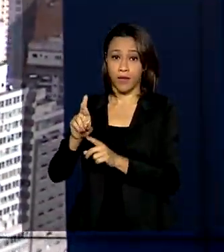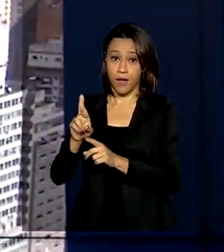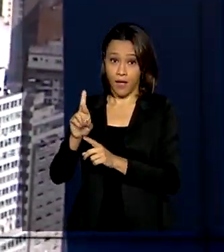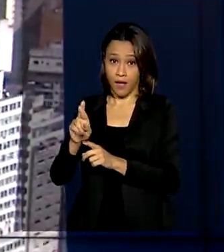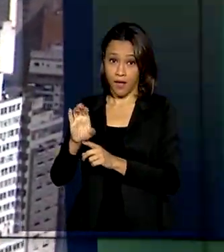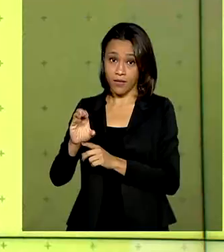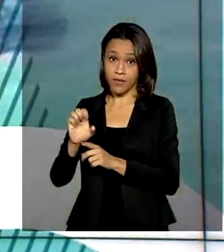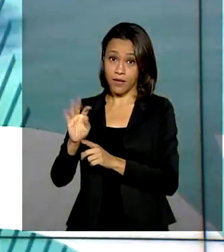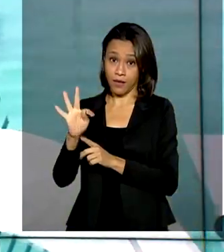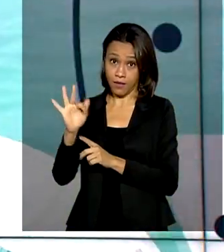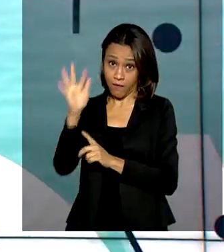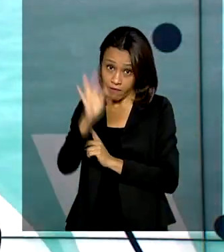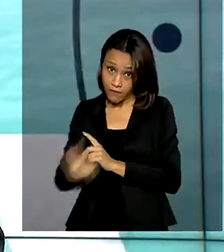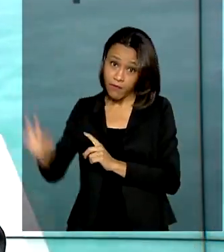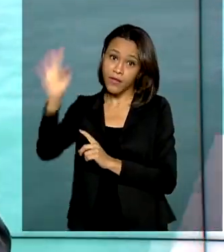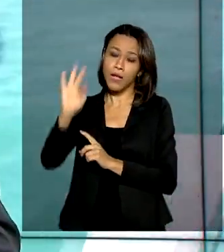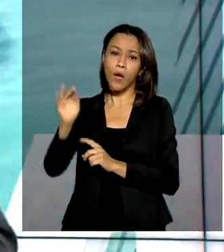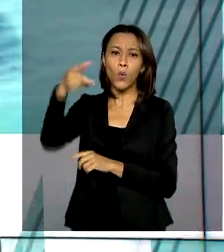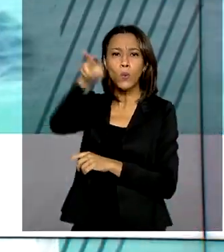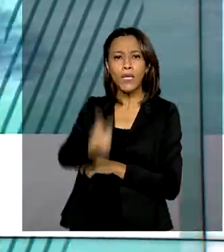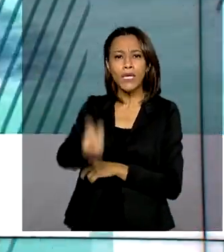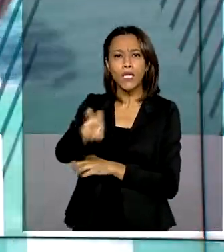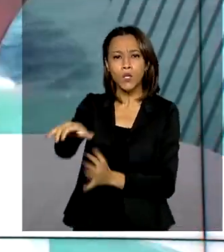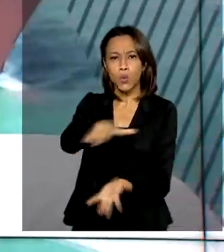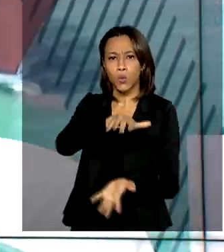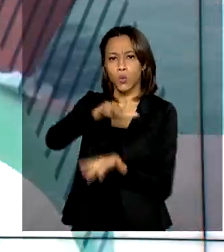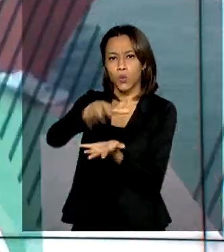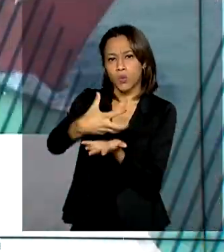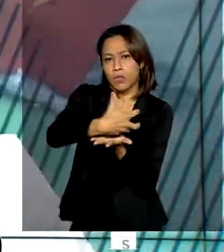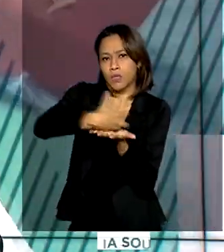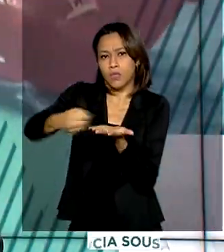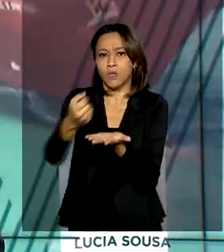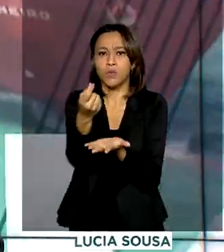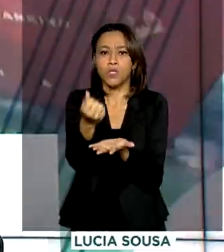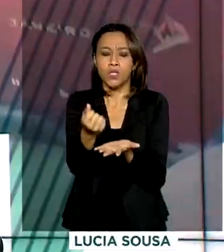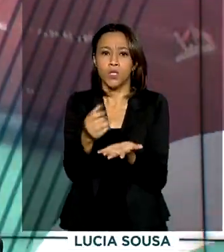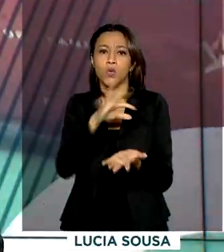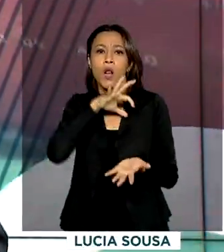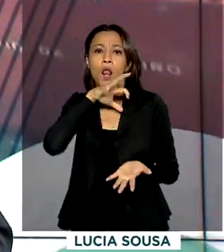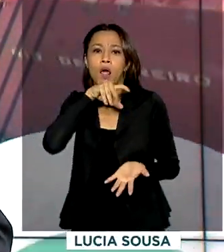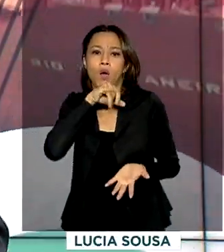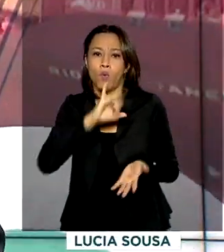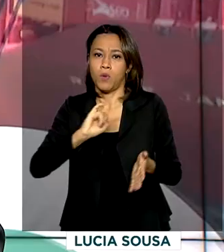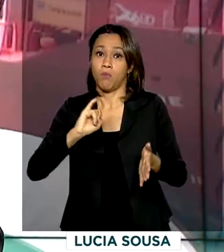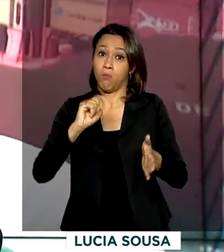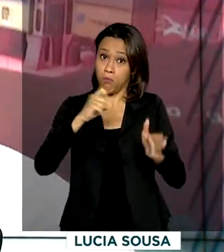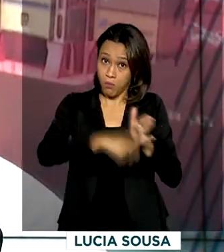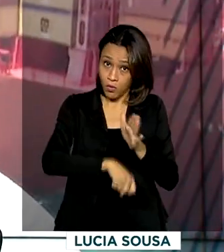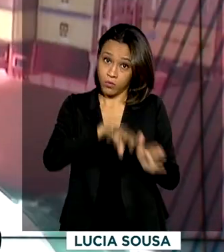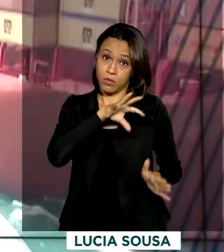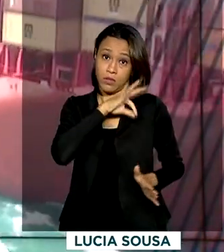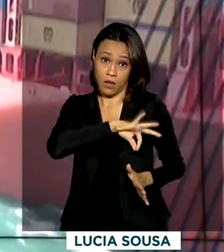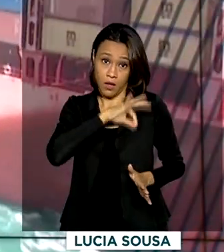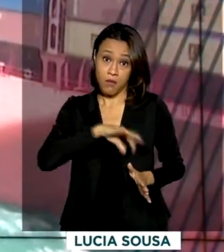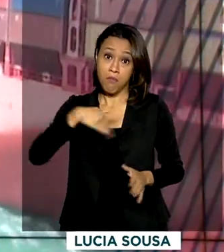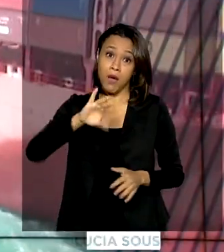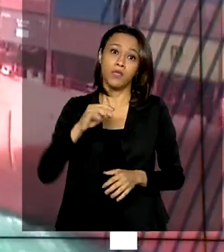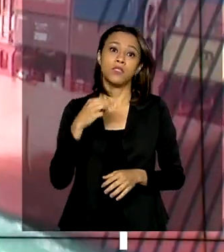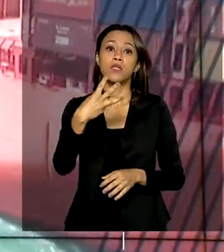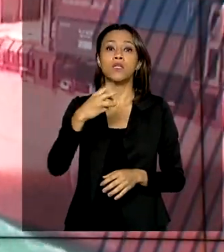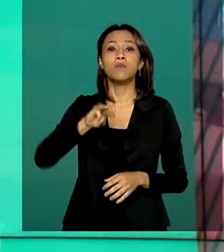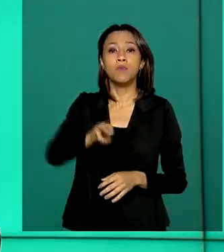hoje a consulta ao quinto e último lote de restituição do Imposto de Renda 2020 mais de 3 milhões de contribuintes